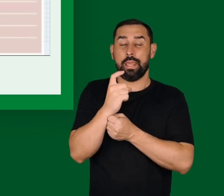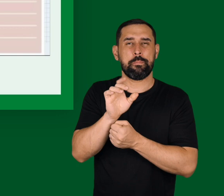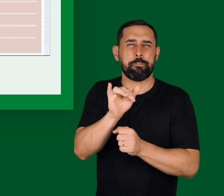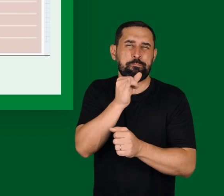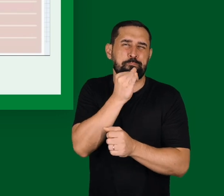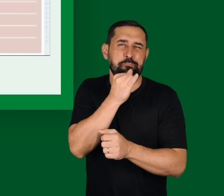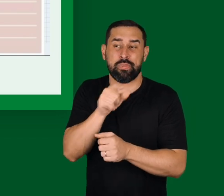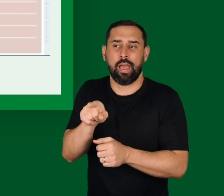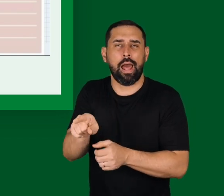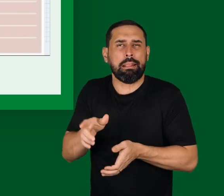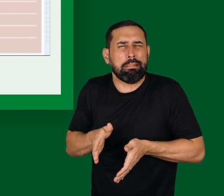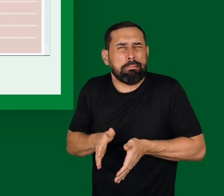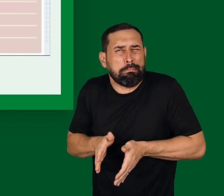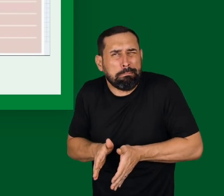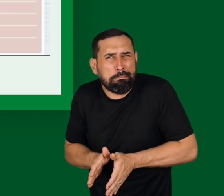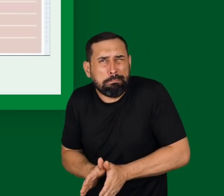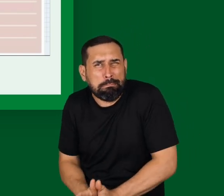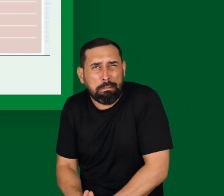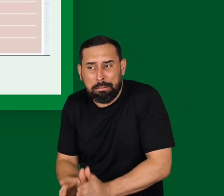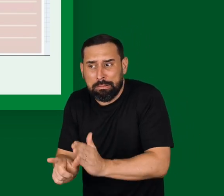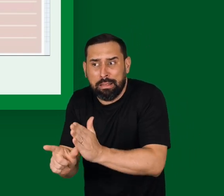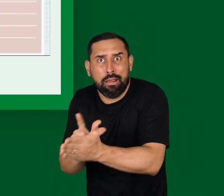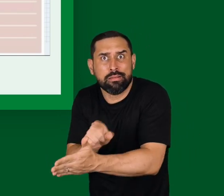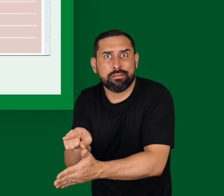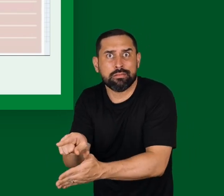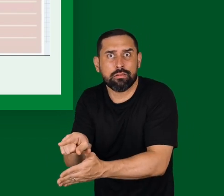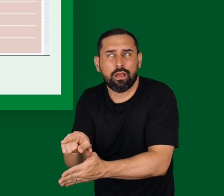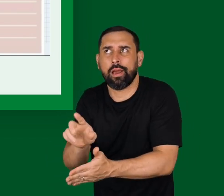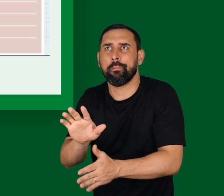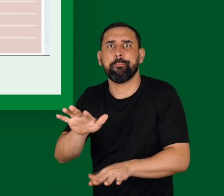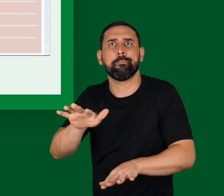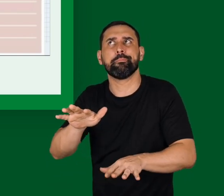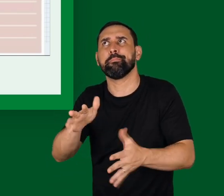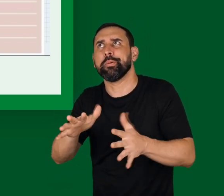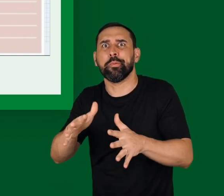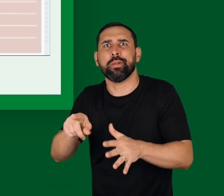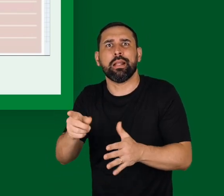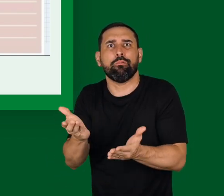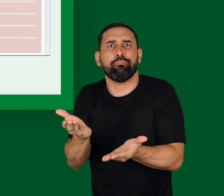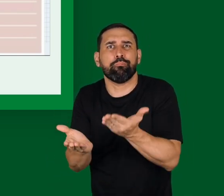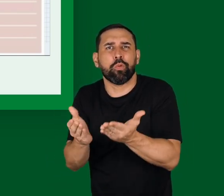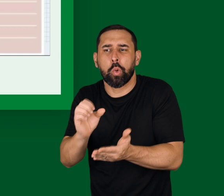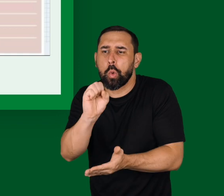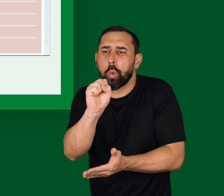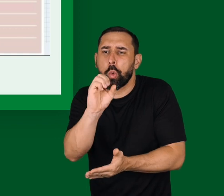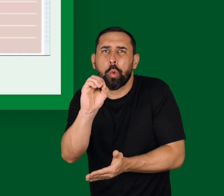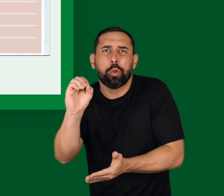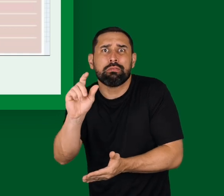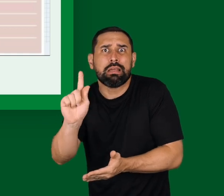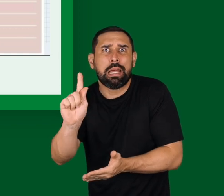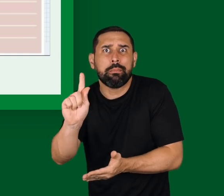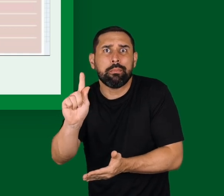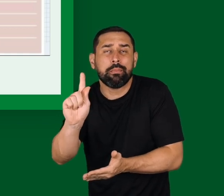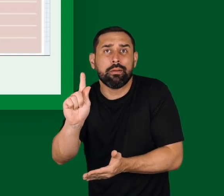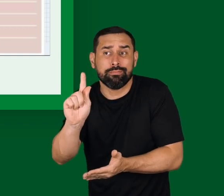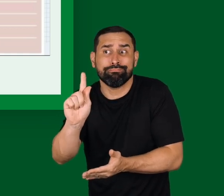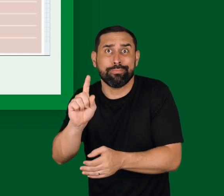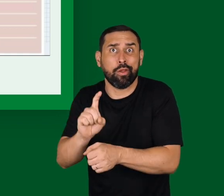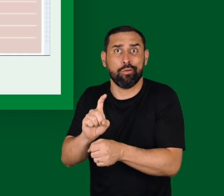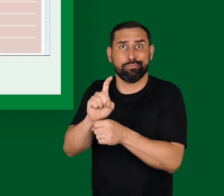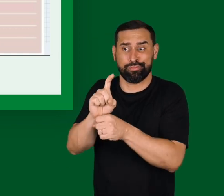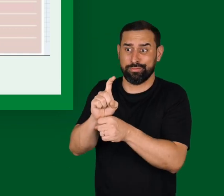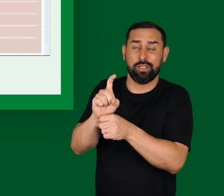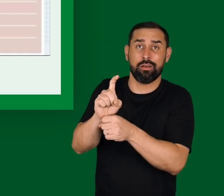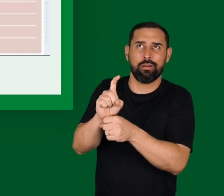prematuro ali de 800 gramas, eu não vou conseguir entubar ele com um laringoscópio maior do que o